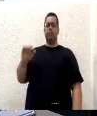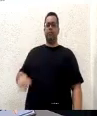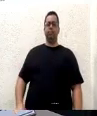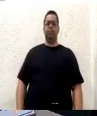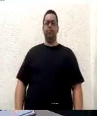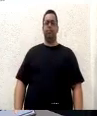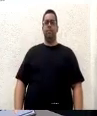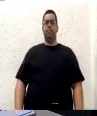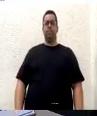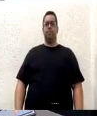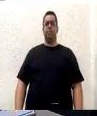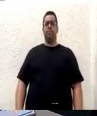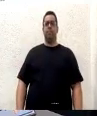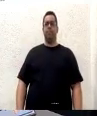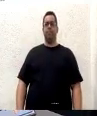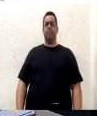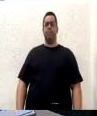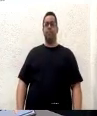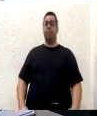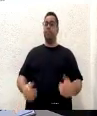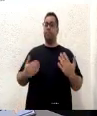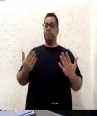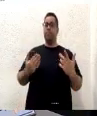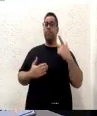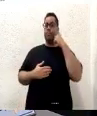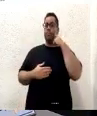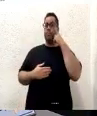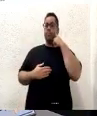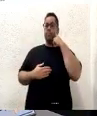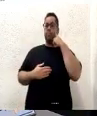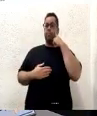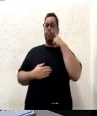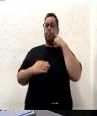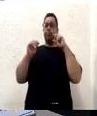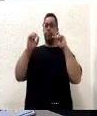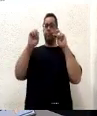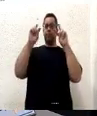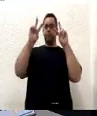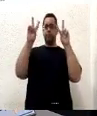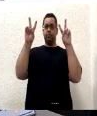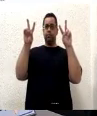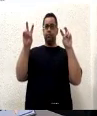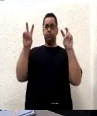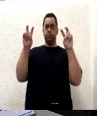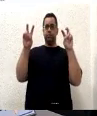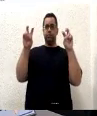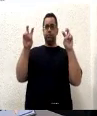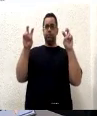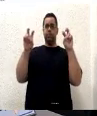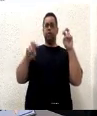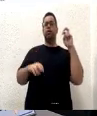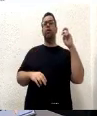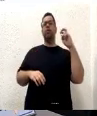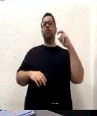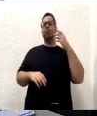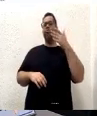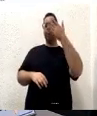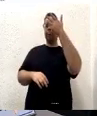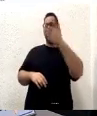sentido do assunto e da característica que o vereador Valmir está